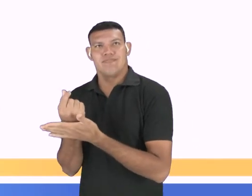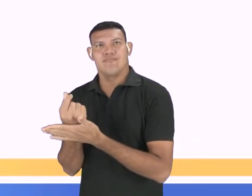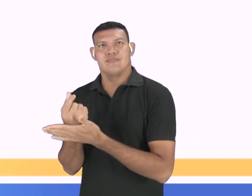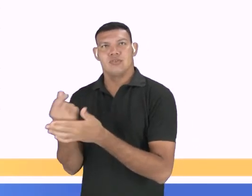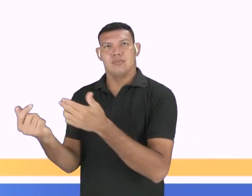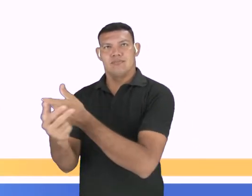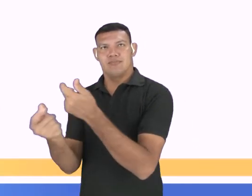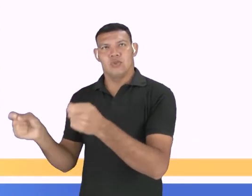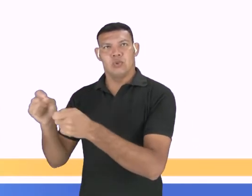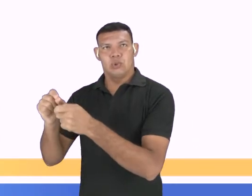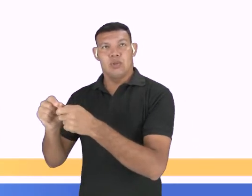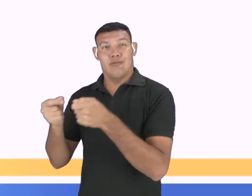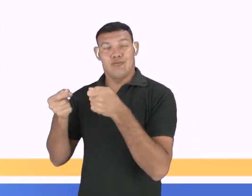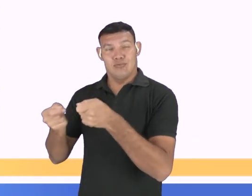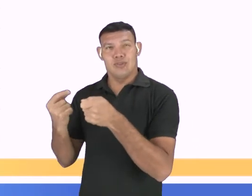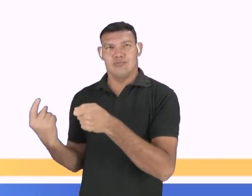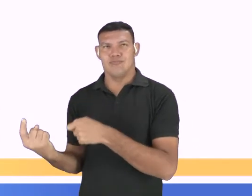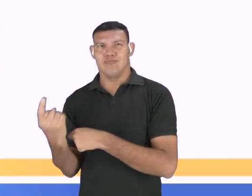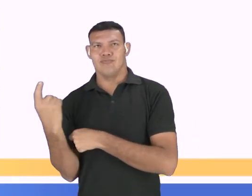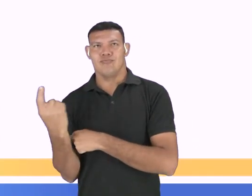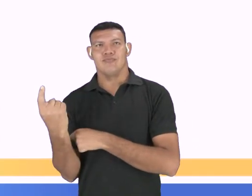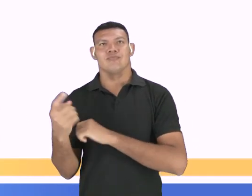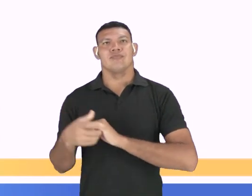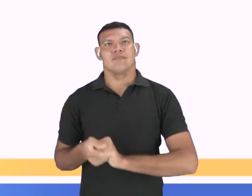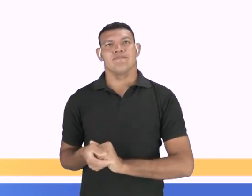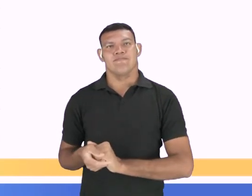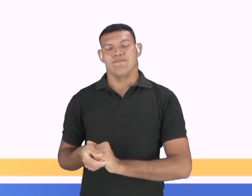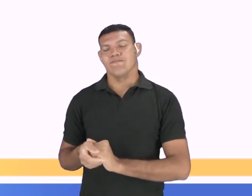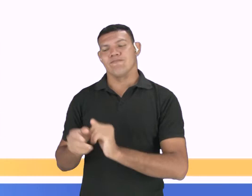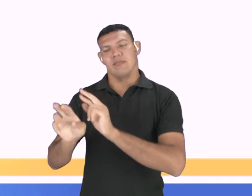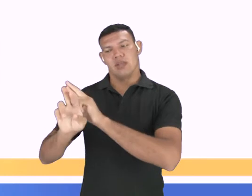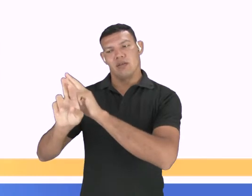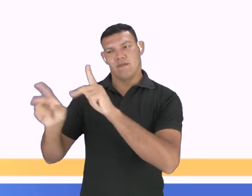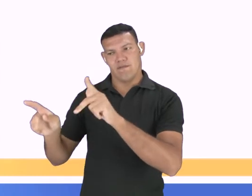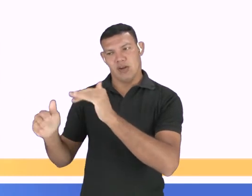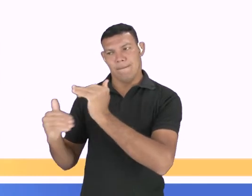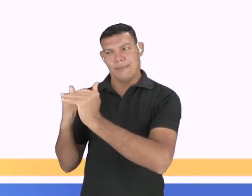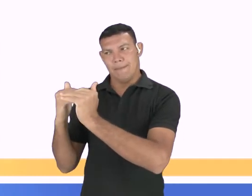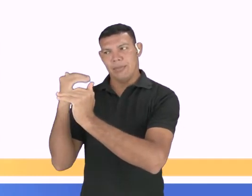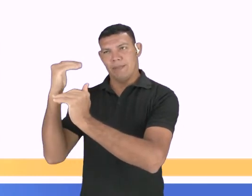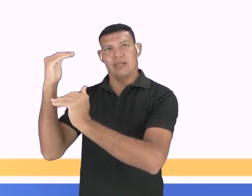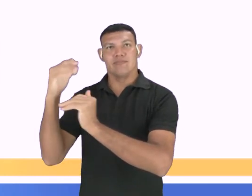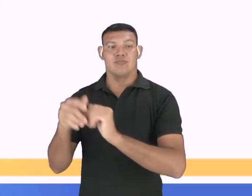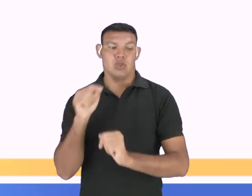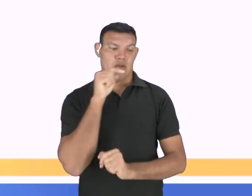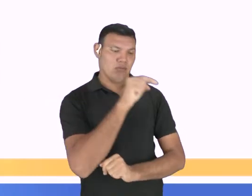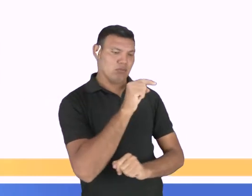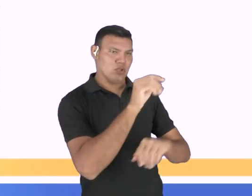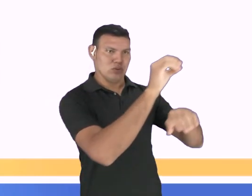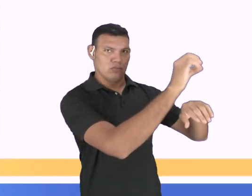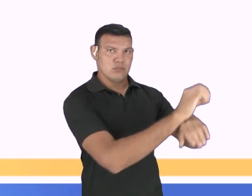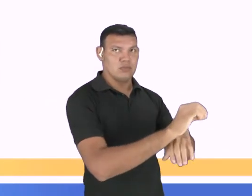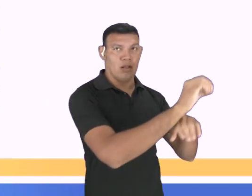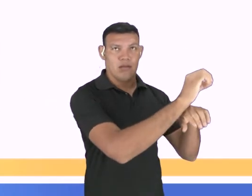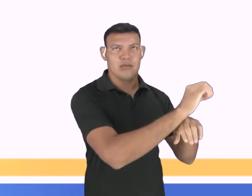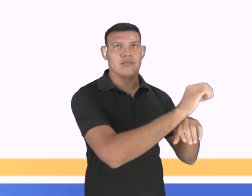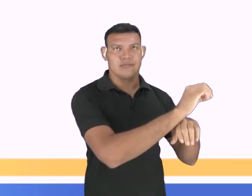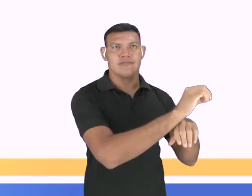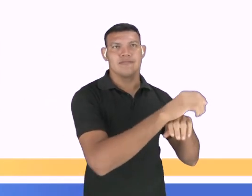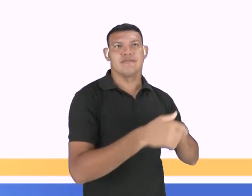indivíduos, né, em diferentes graus. Ou seja, né, em um, quem controla é o Estado, em outro, o trabalho